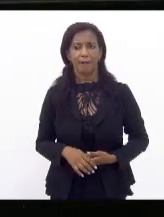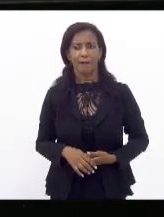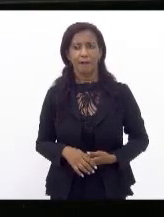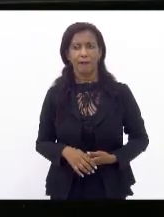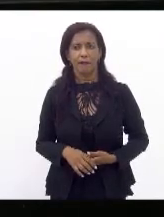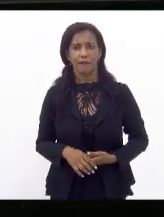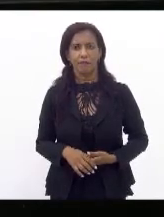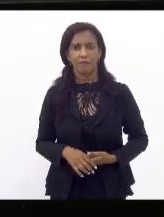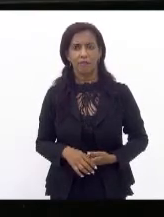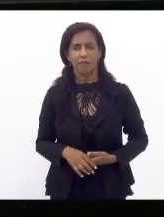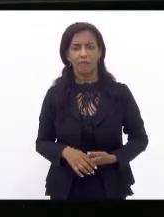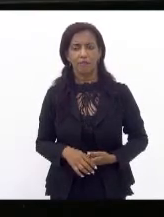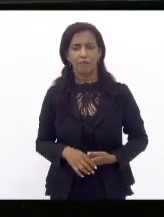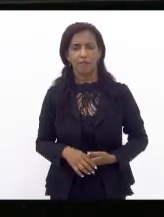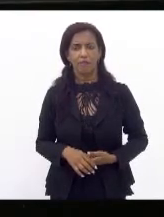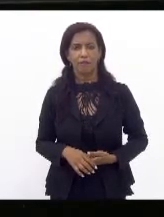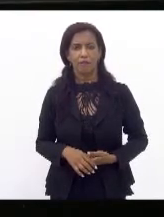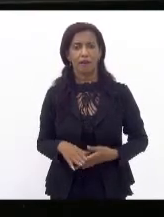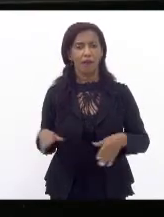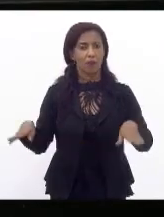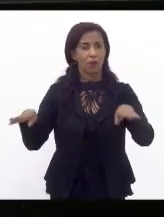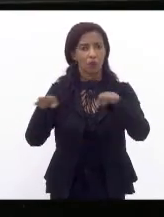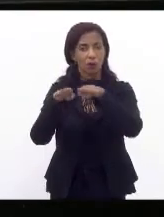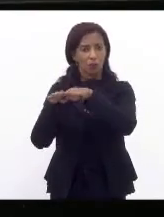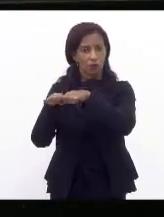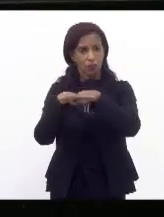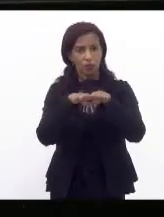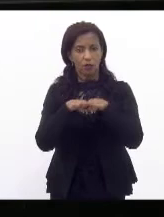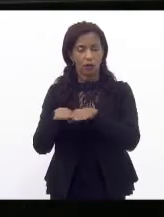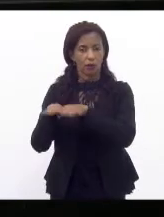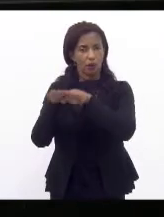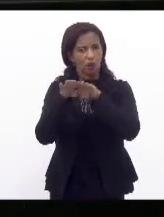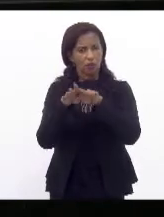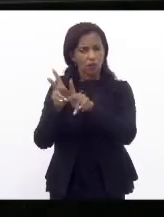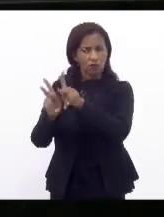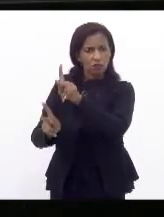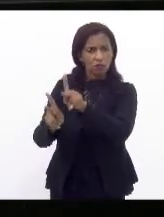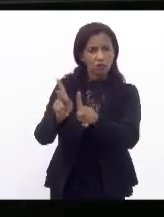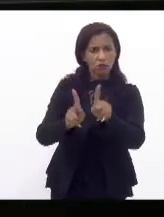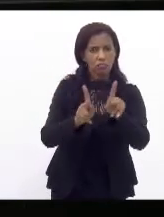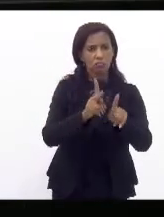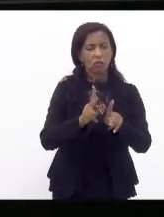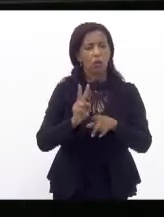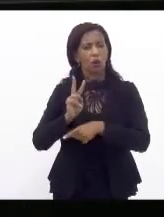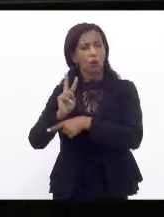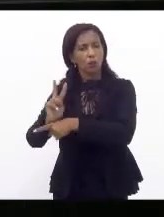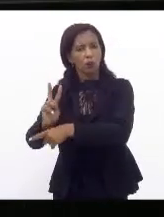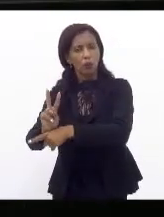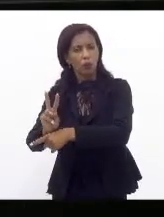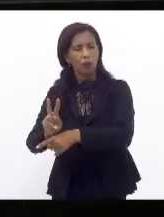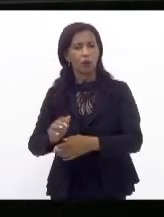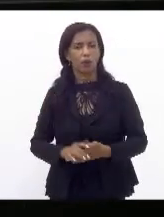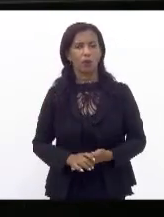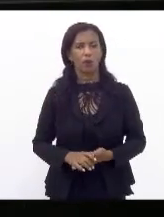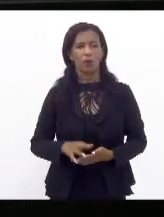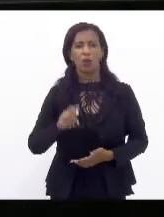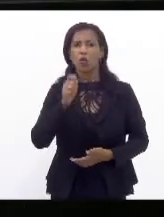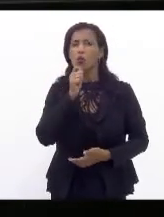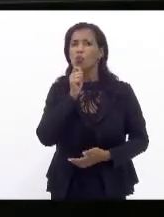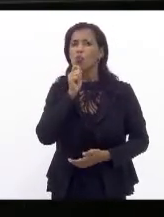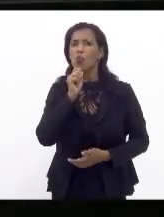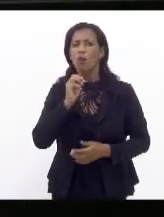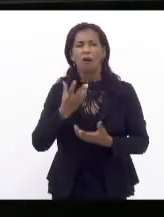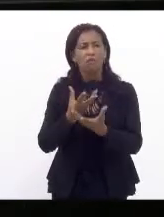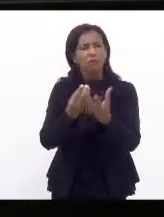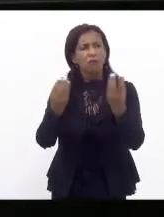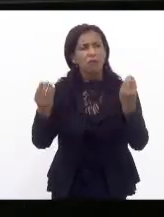Nós defendemos a igualdade entre os povos, nós defendemos que não exista